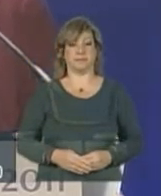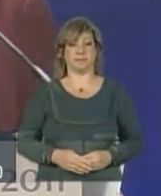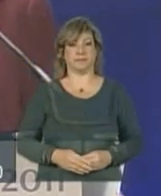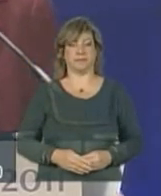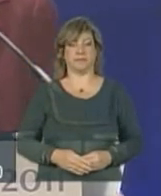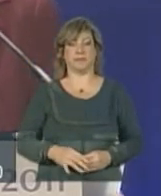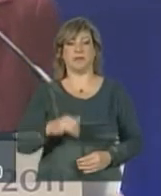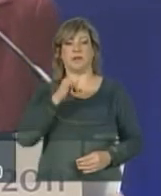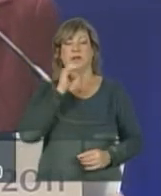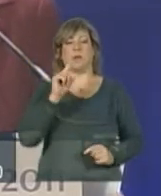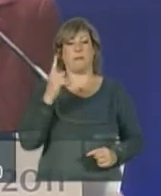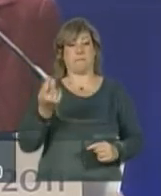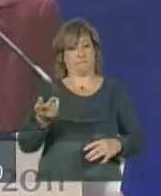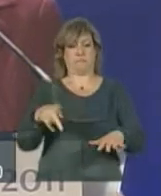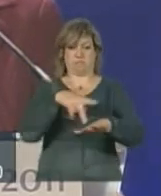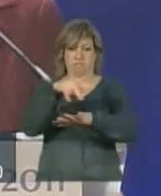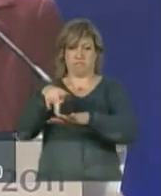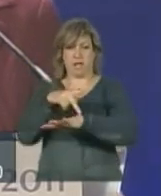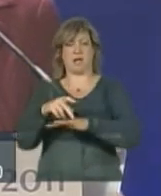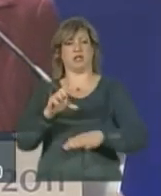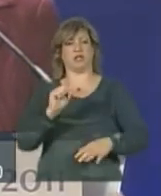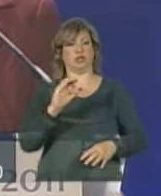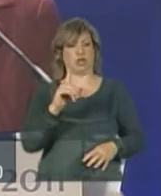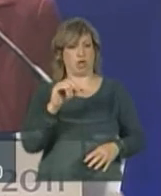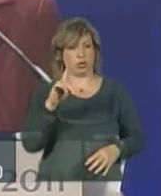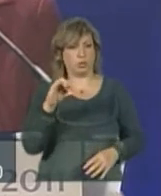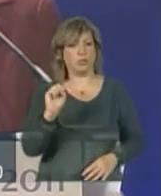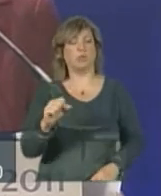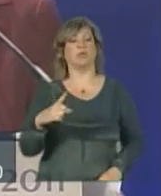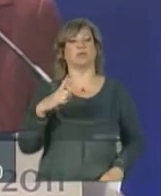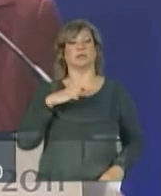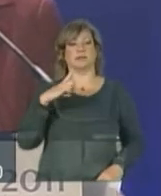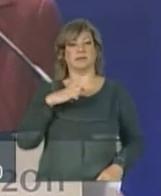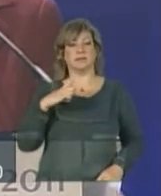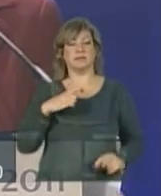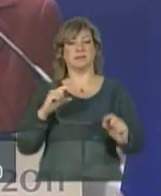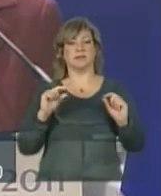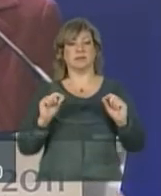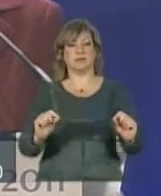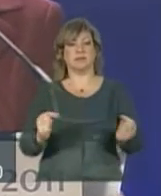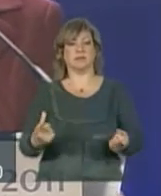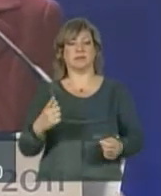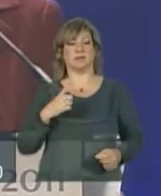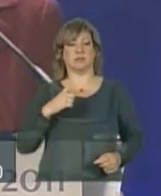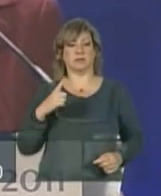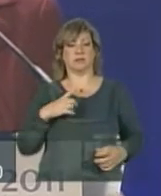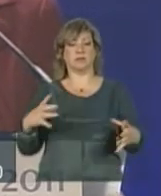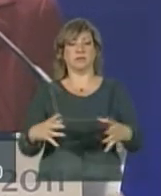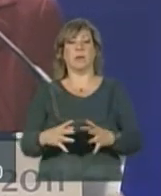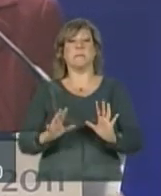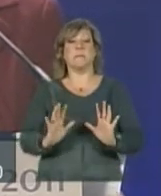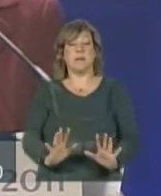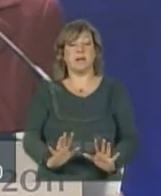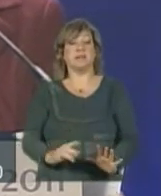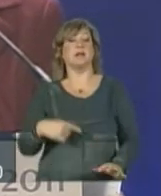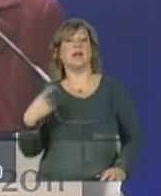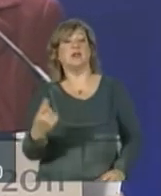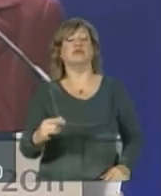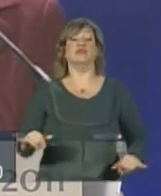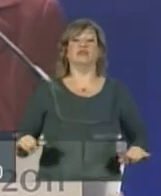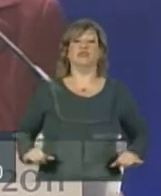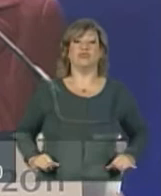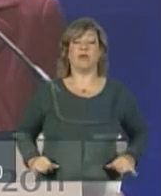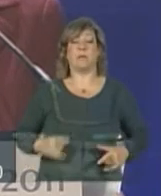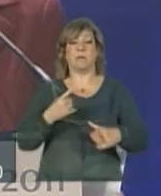serem países sólidos, né? São países que têm, eles são países solventes, mas sofrem de problemas